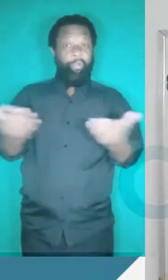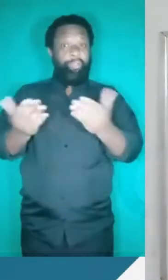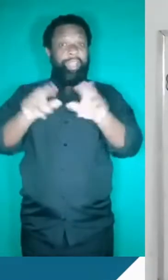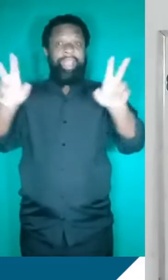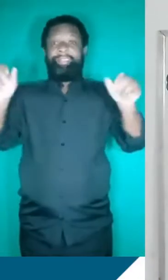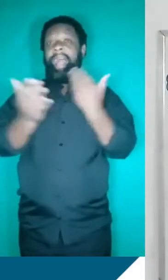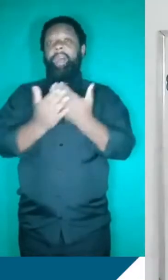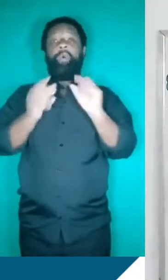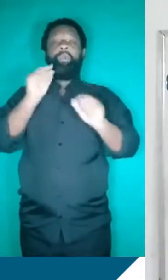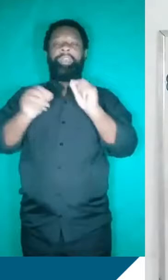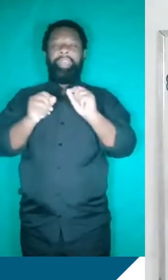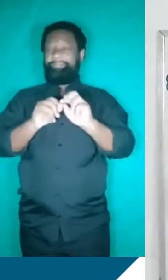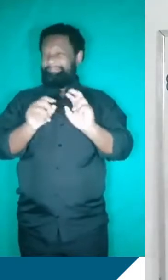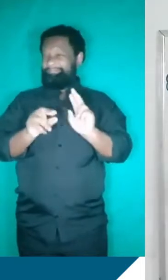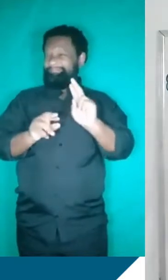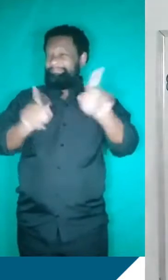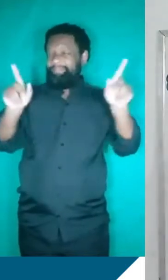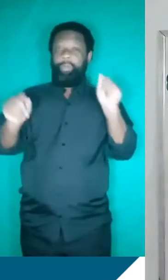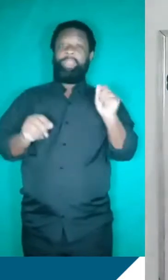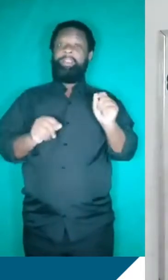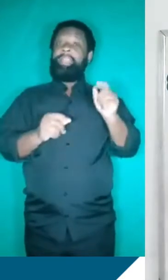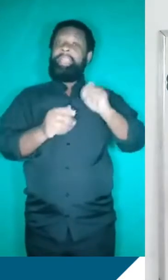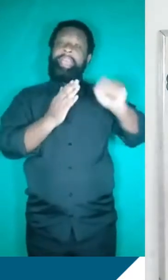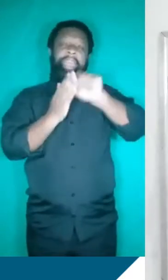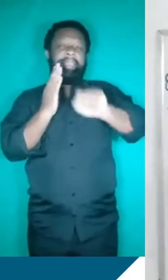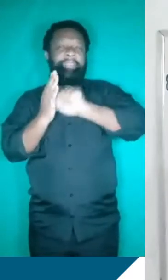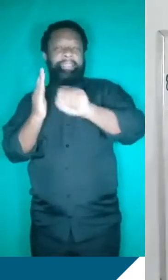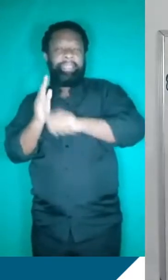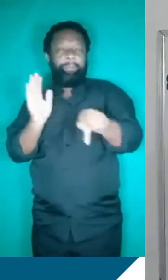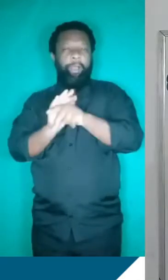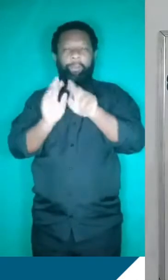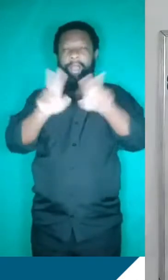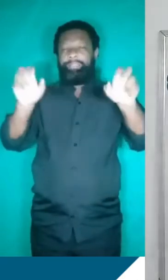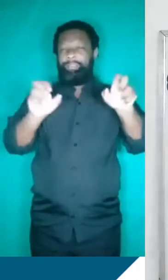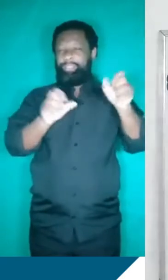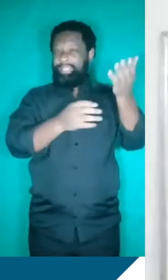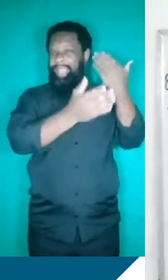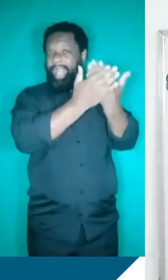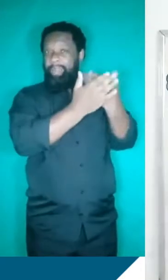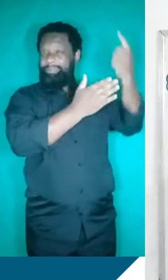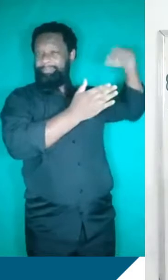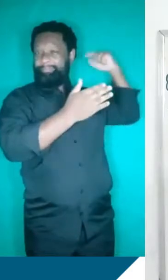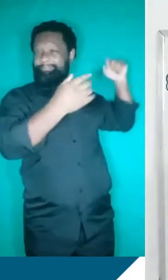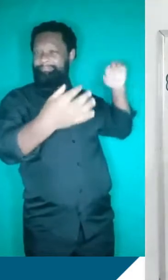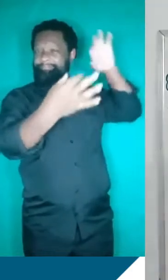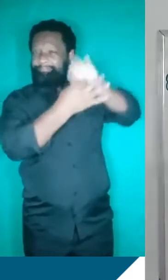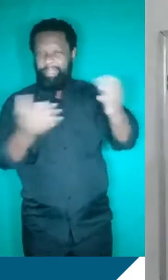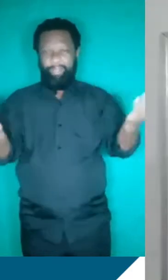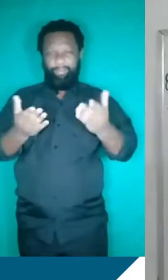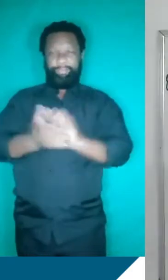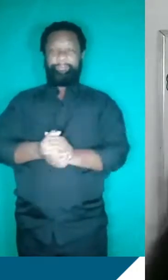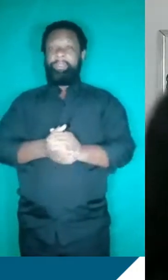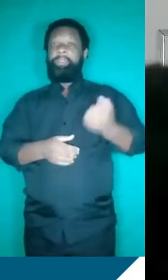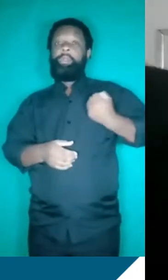tudo bem? Hoje a nossa aula será um pouquinho diferente. Hoje nós vamos fazer alguns exercícios sobre assuntos que nós já falamos em outras aulas.